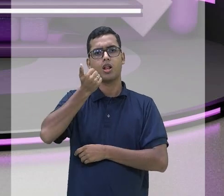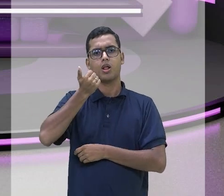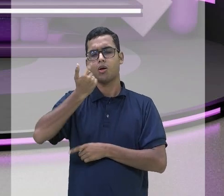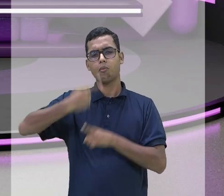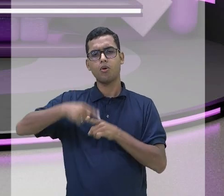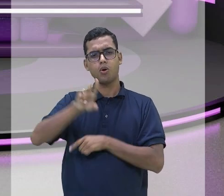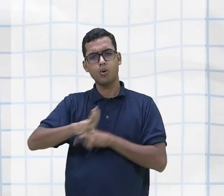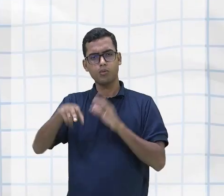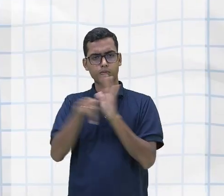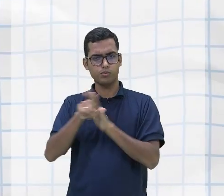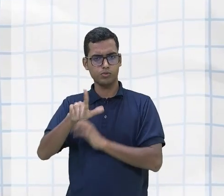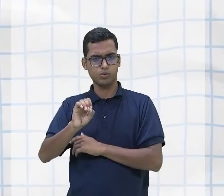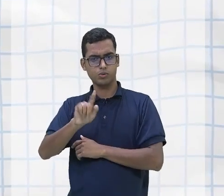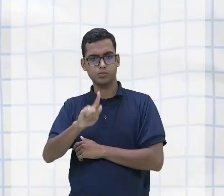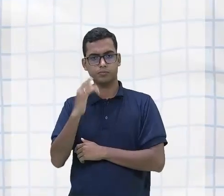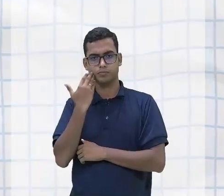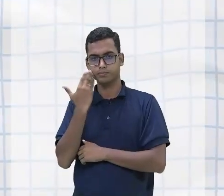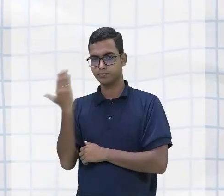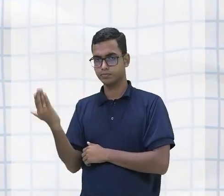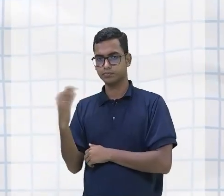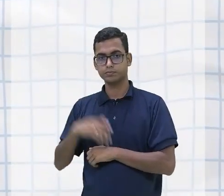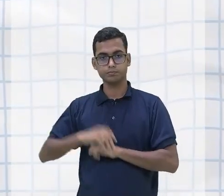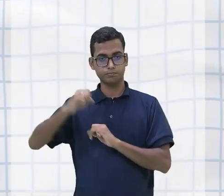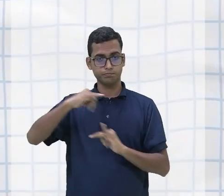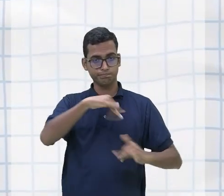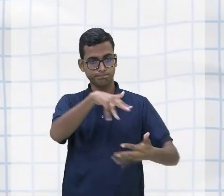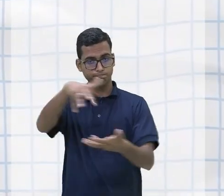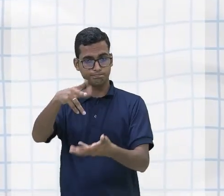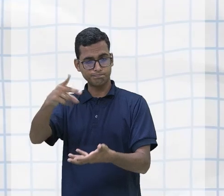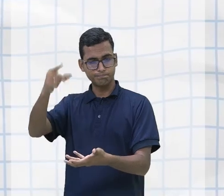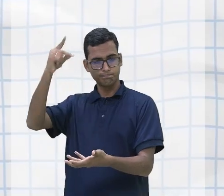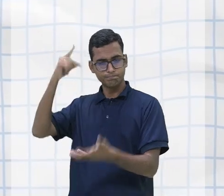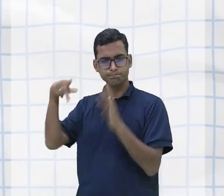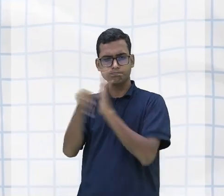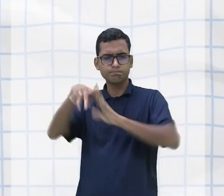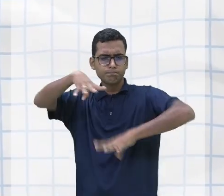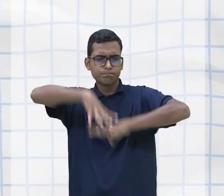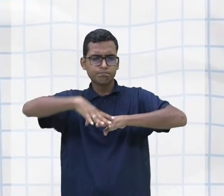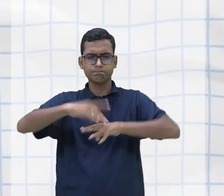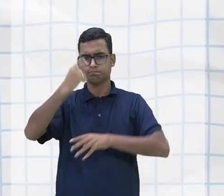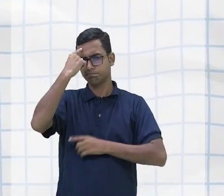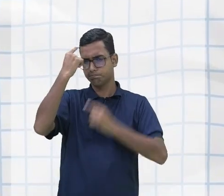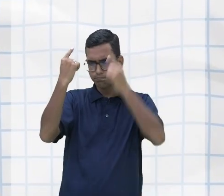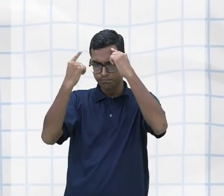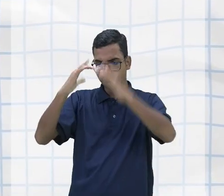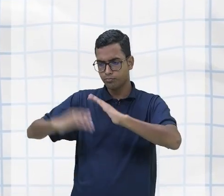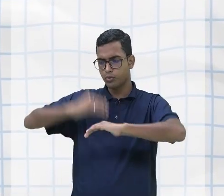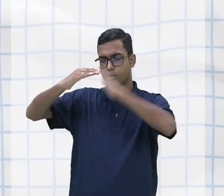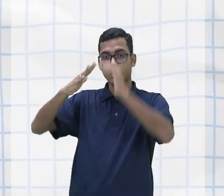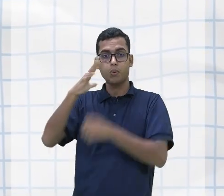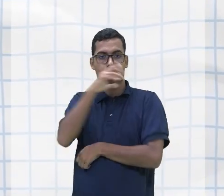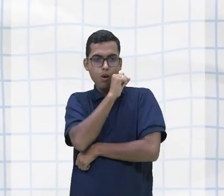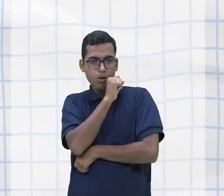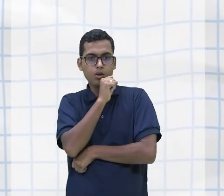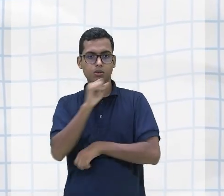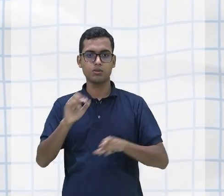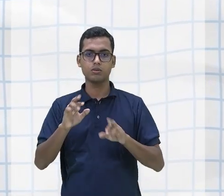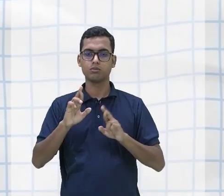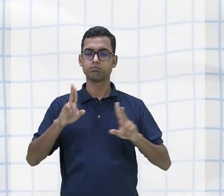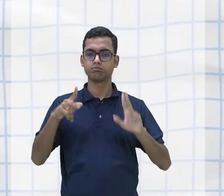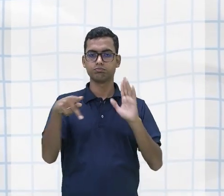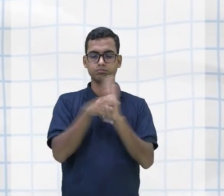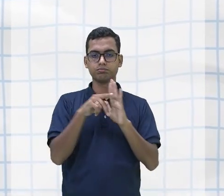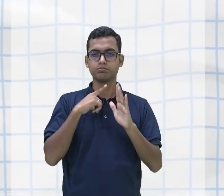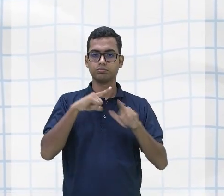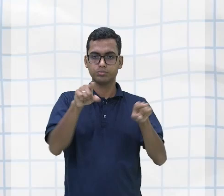usa logaritmos. Em todo o mundo antigo, as ideias matemáticas evoluíram mais rapidamente do que a forma de efetuar os